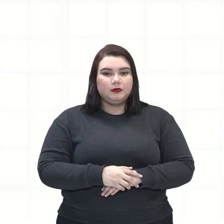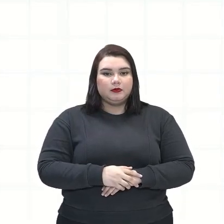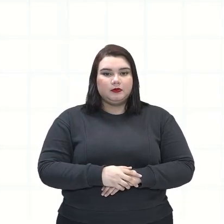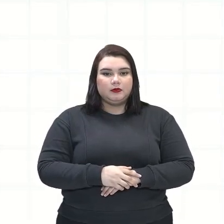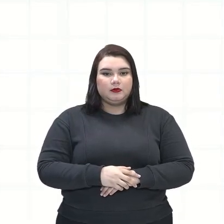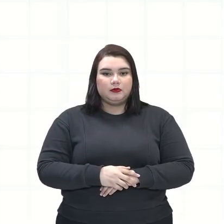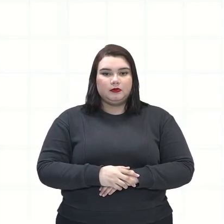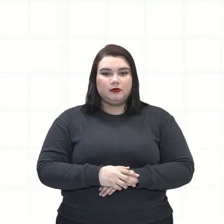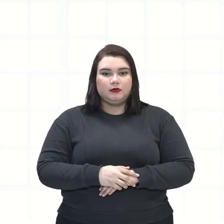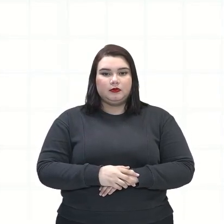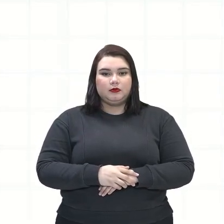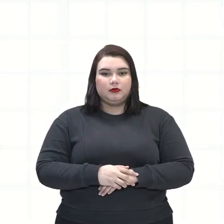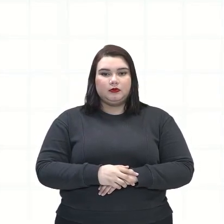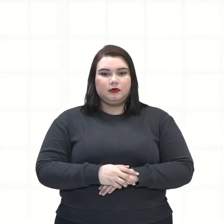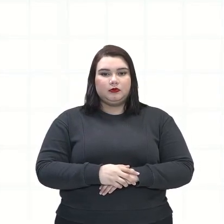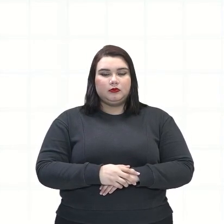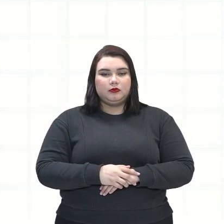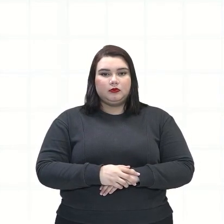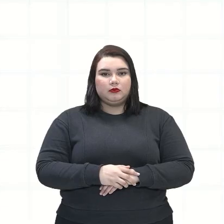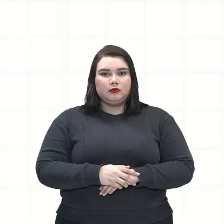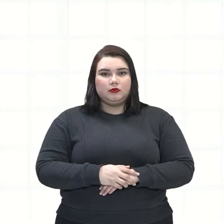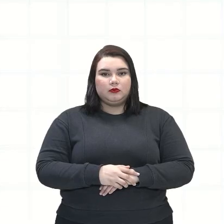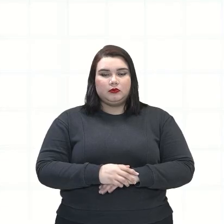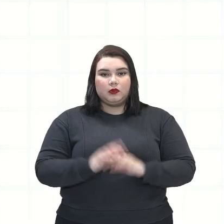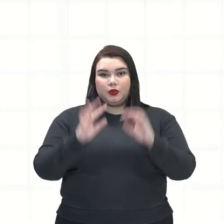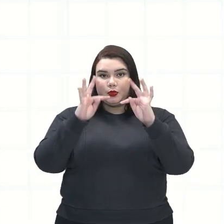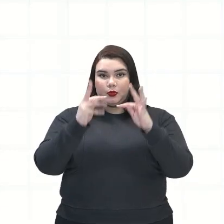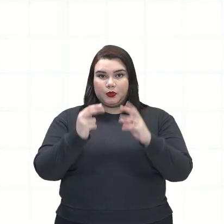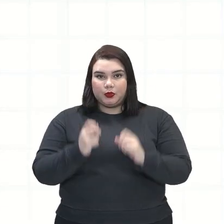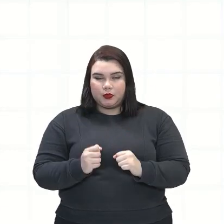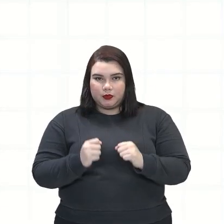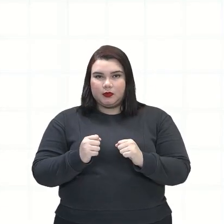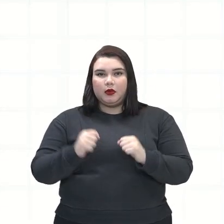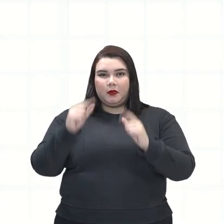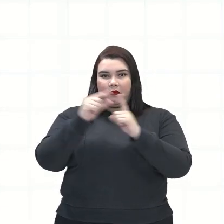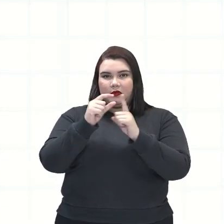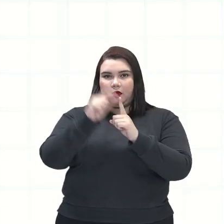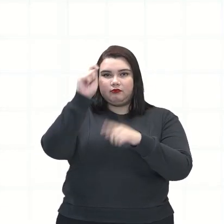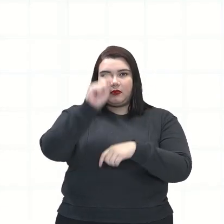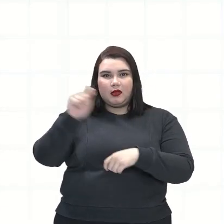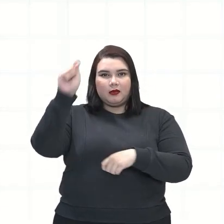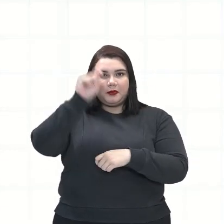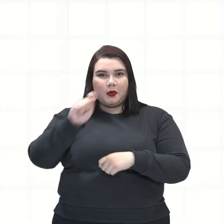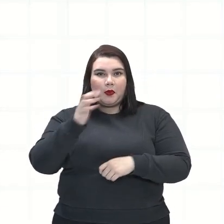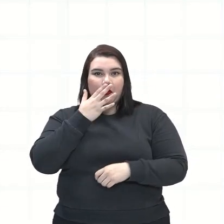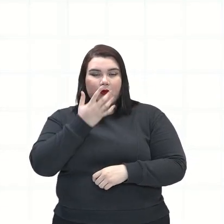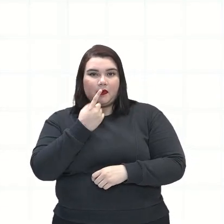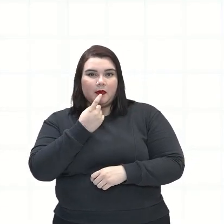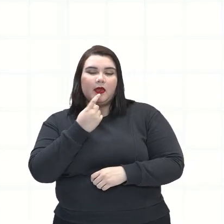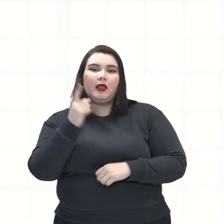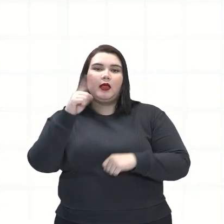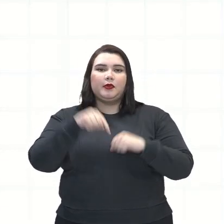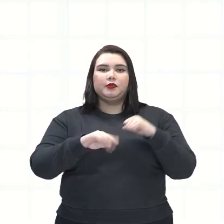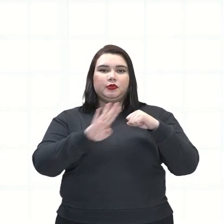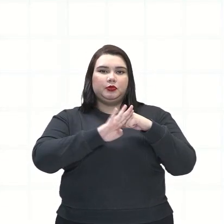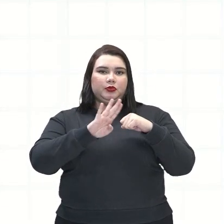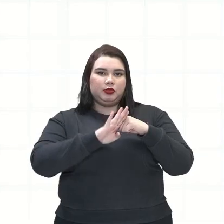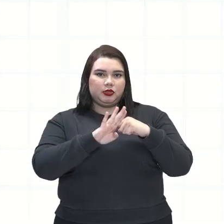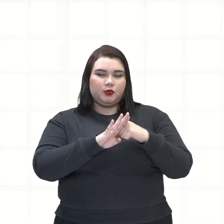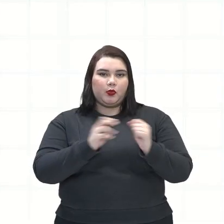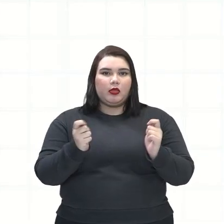notebooks, notebook. Todos os substantivos desse diálogo são